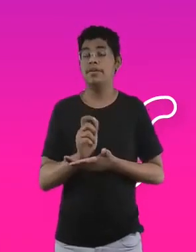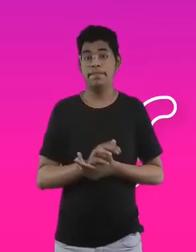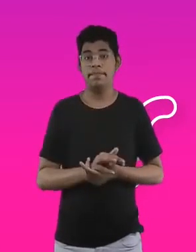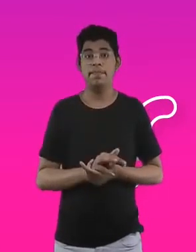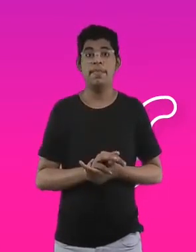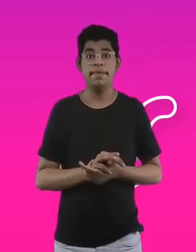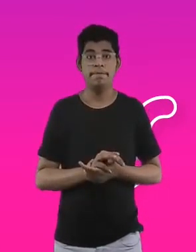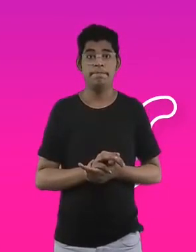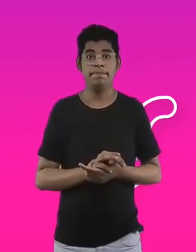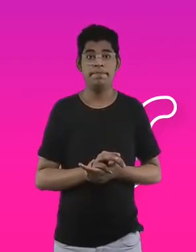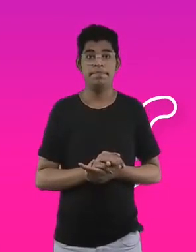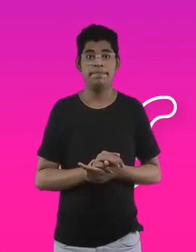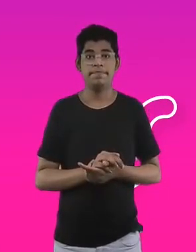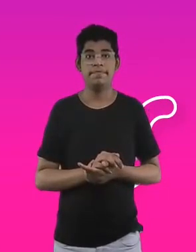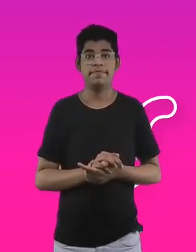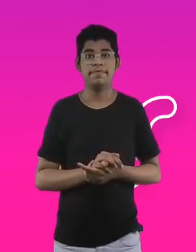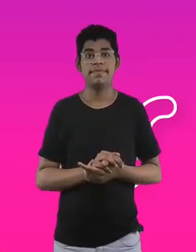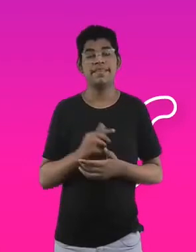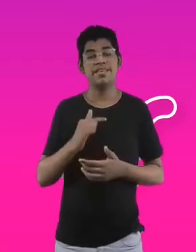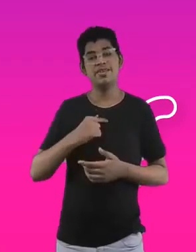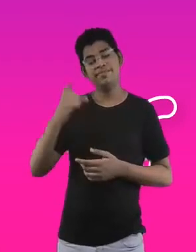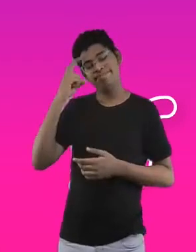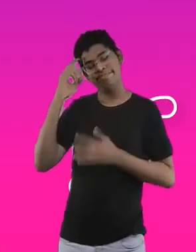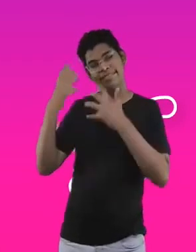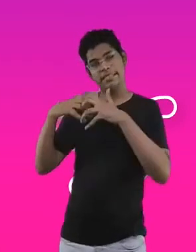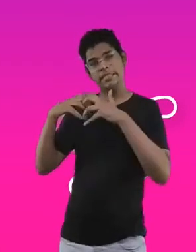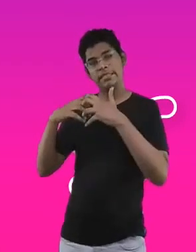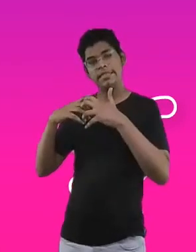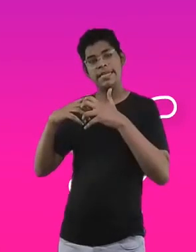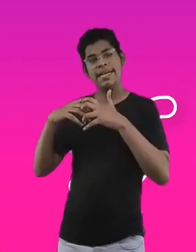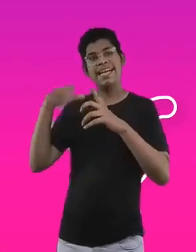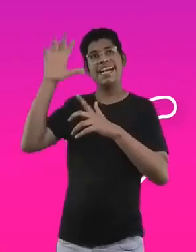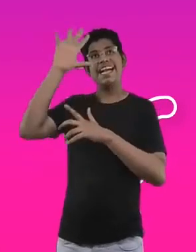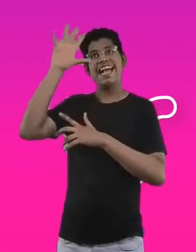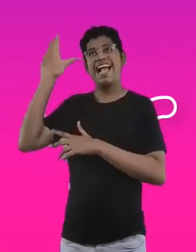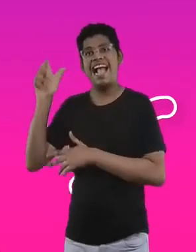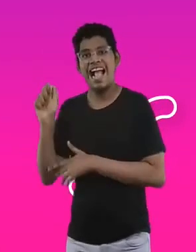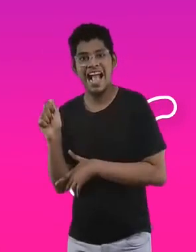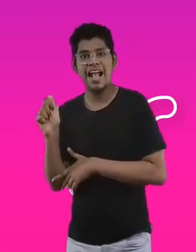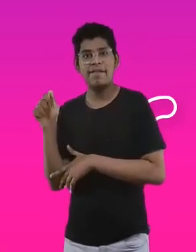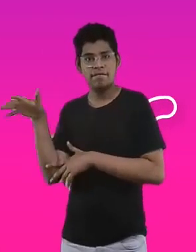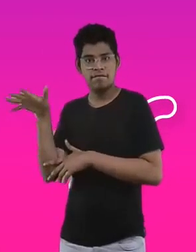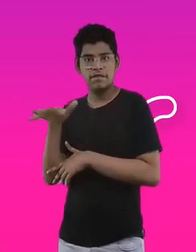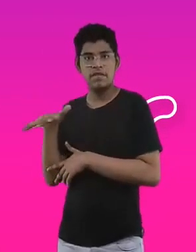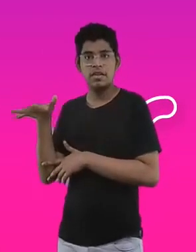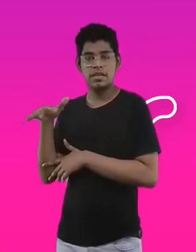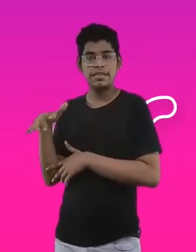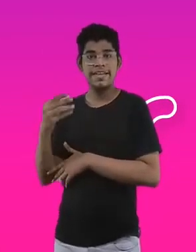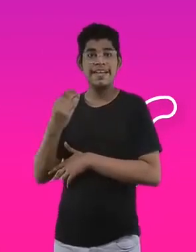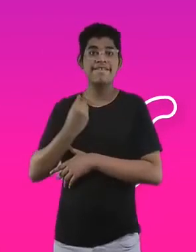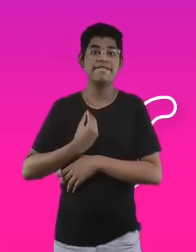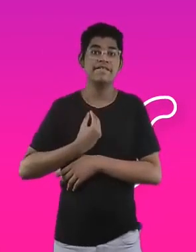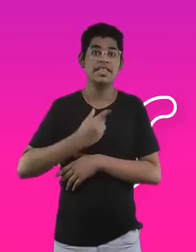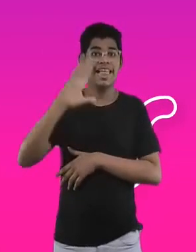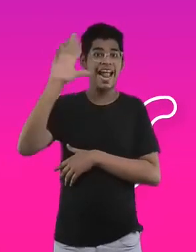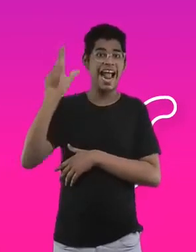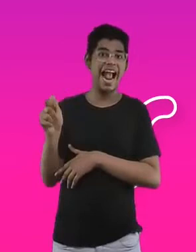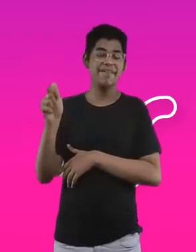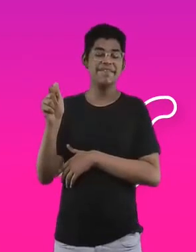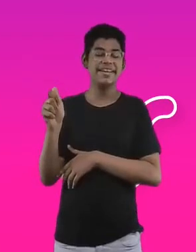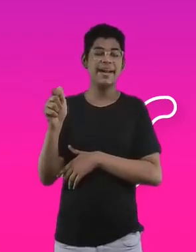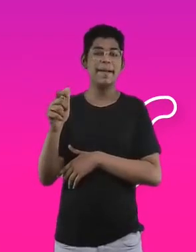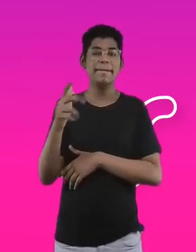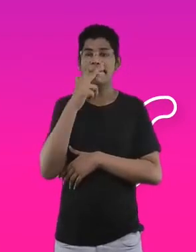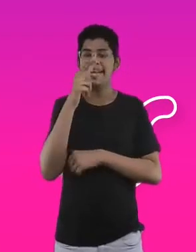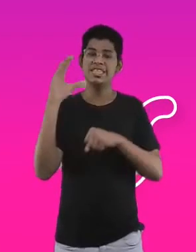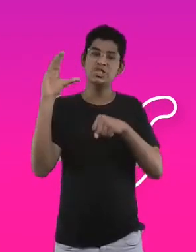essa ideia do panafricanismo como vivermos uma África como um continente virtual,